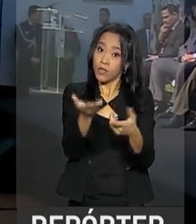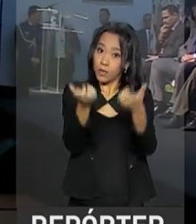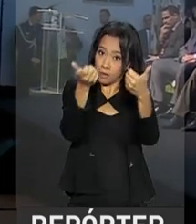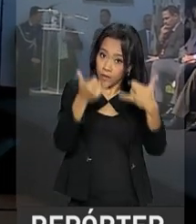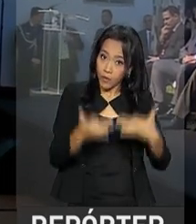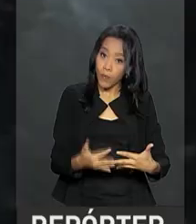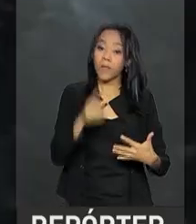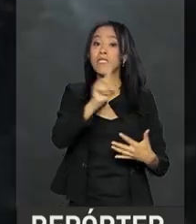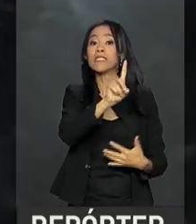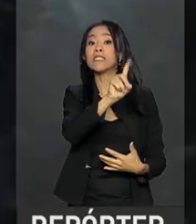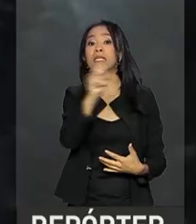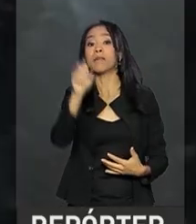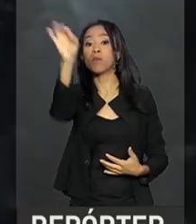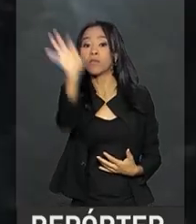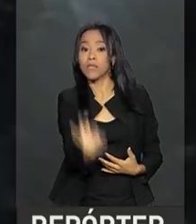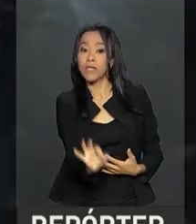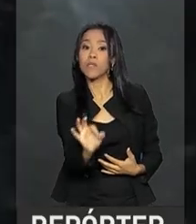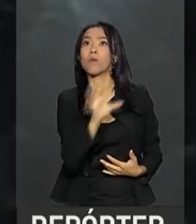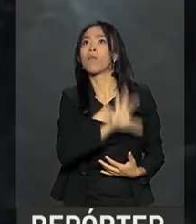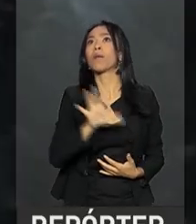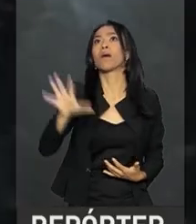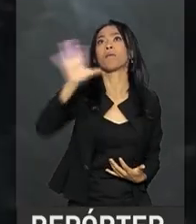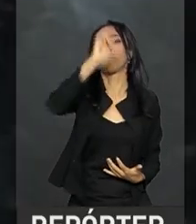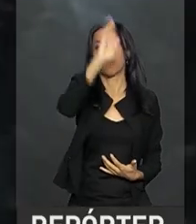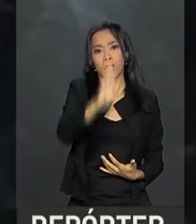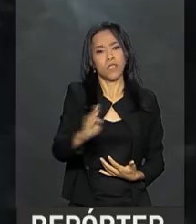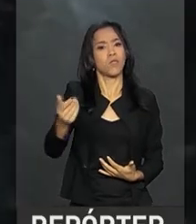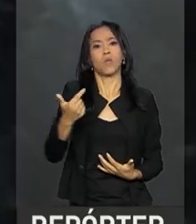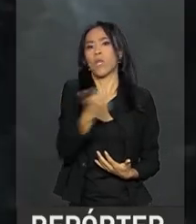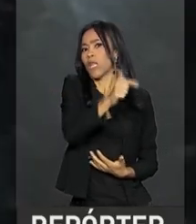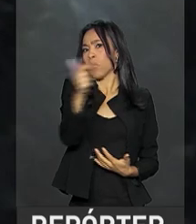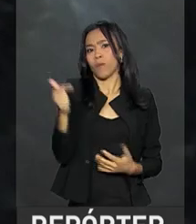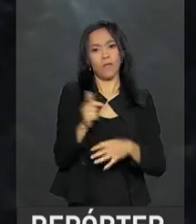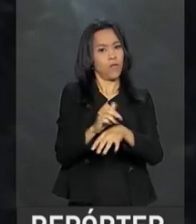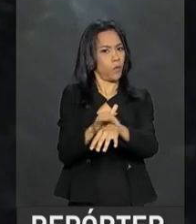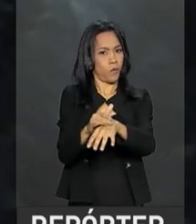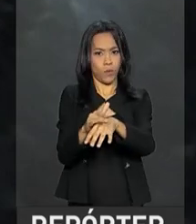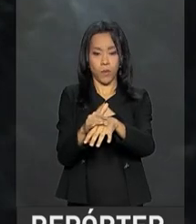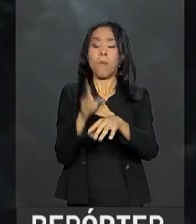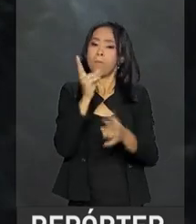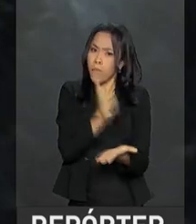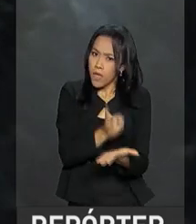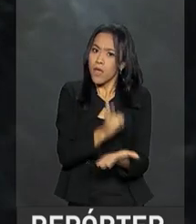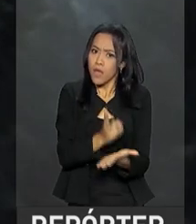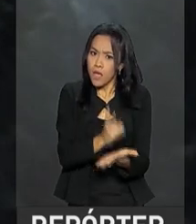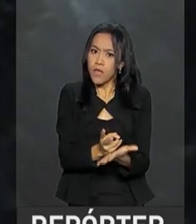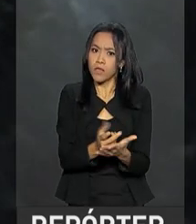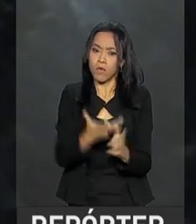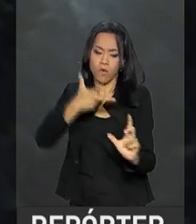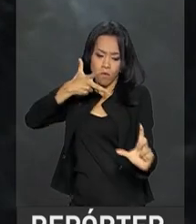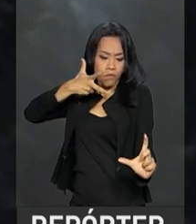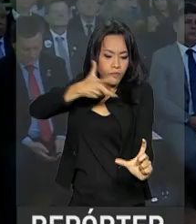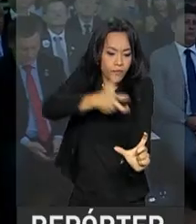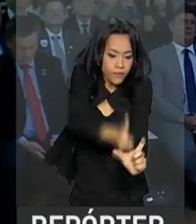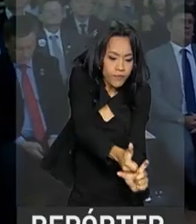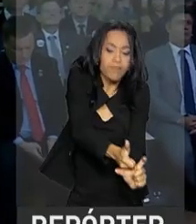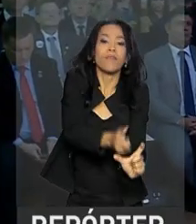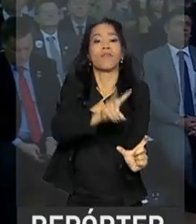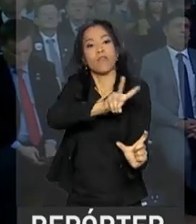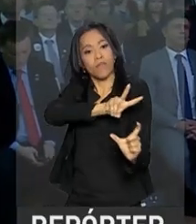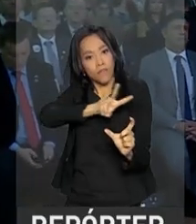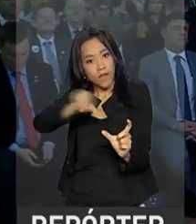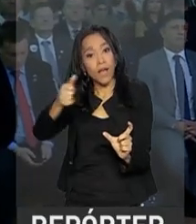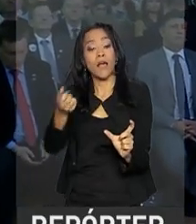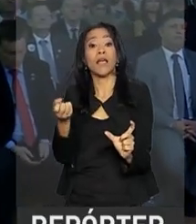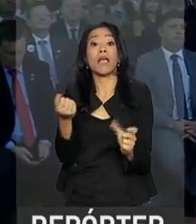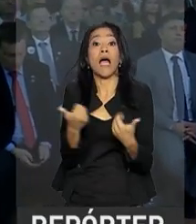de que 100% do território nacional é livre da doença, mesmo que com vacinação, vai facilitar ainda mais a abertura